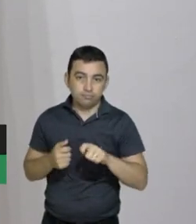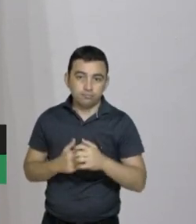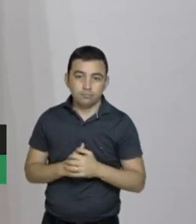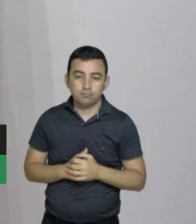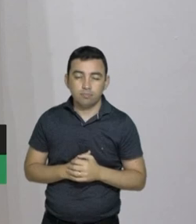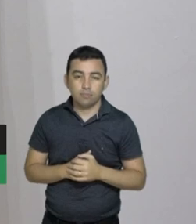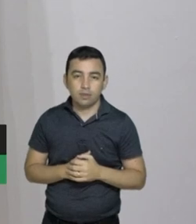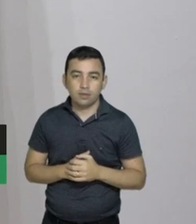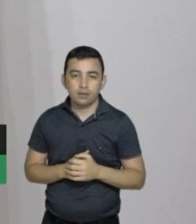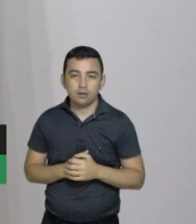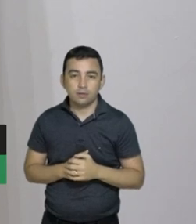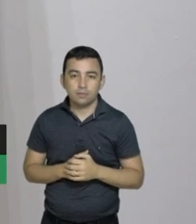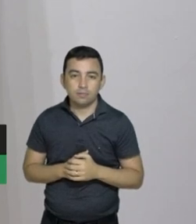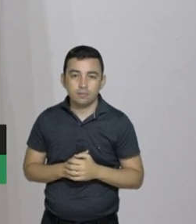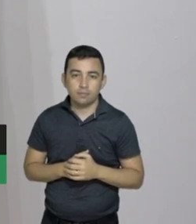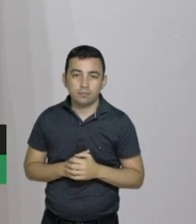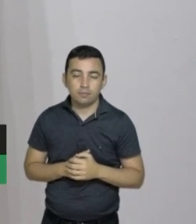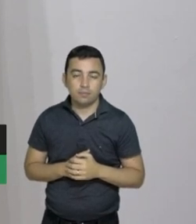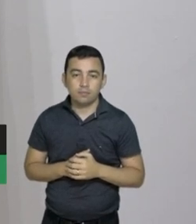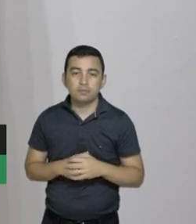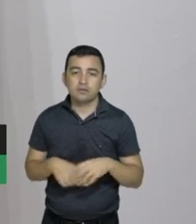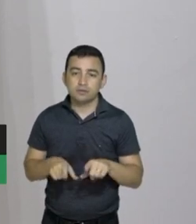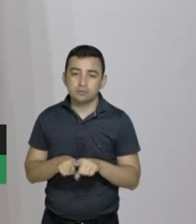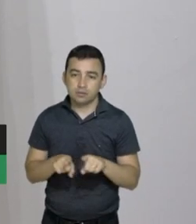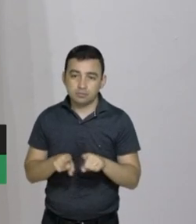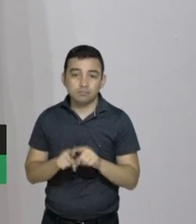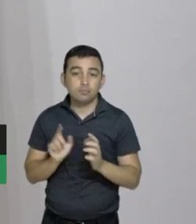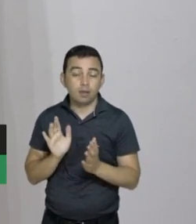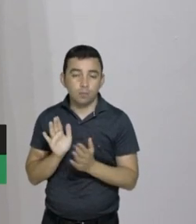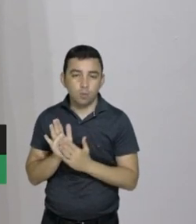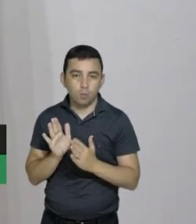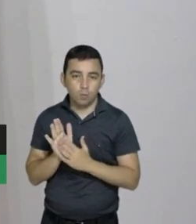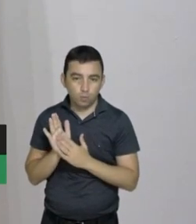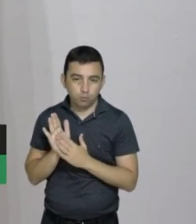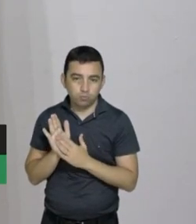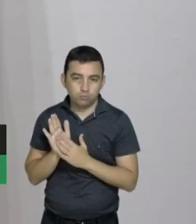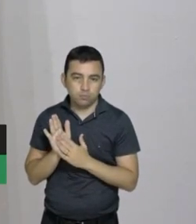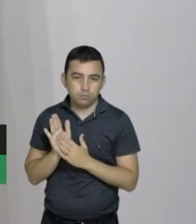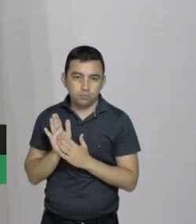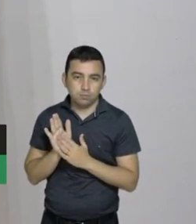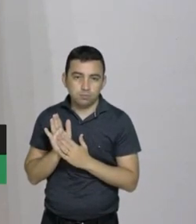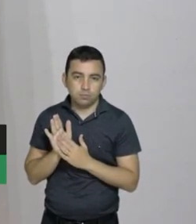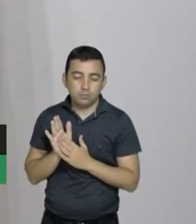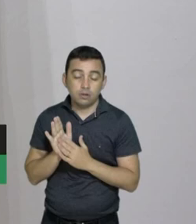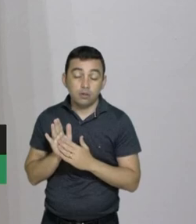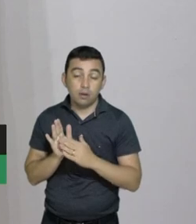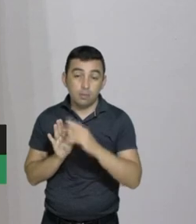possíveis e a proposta do projeto